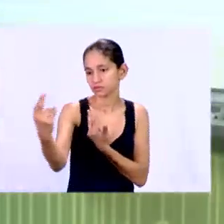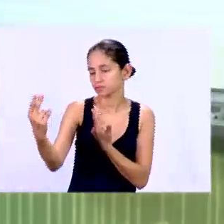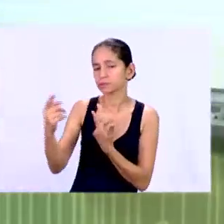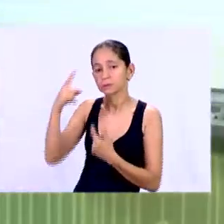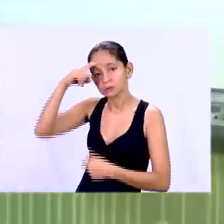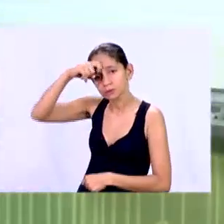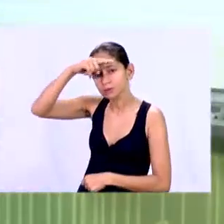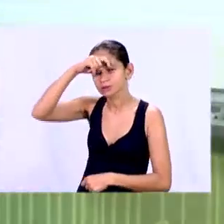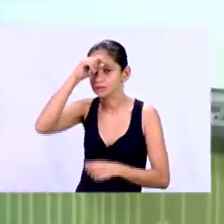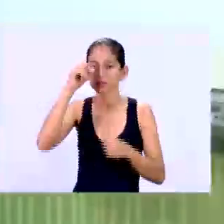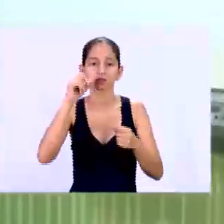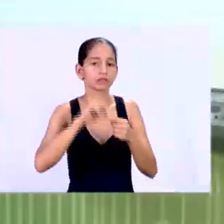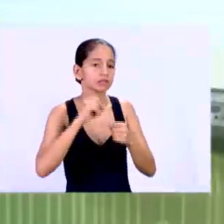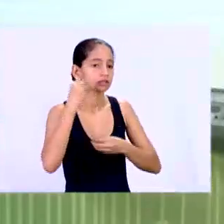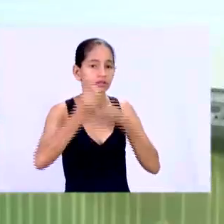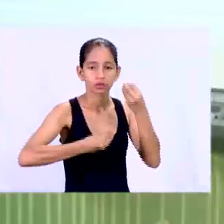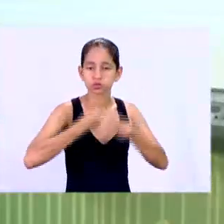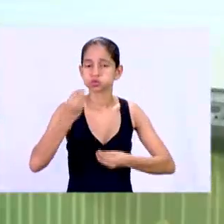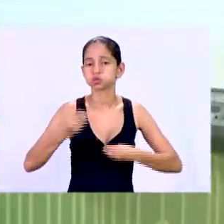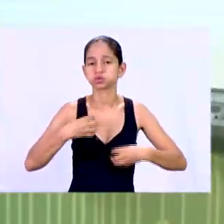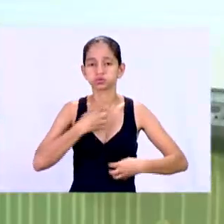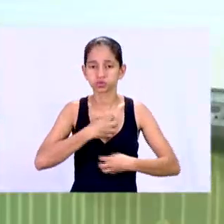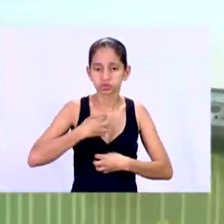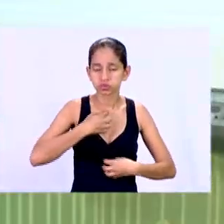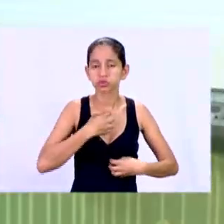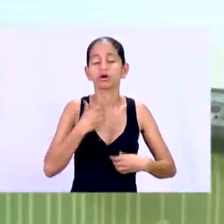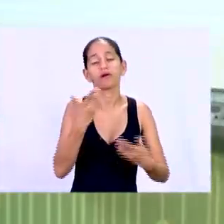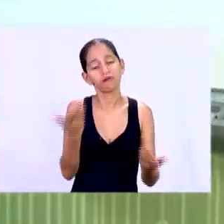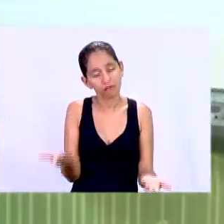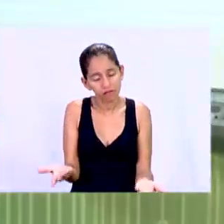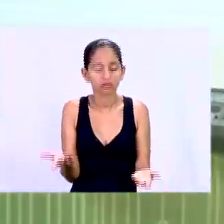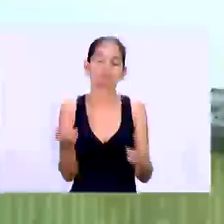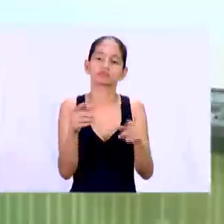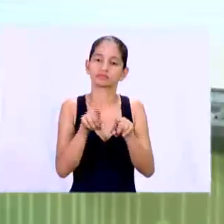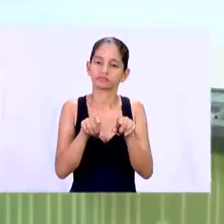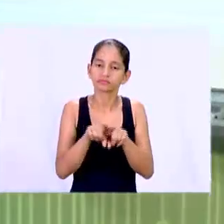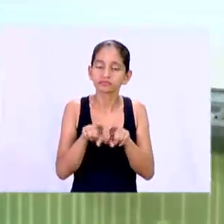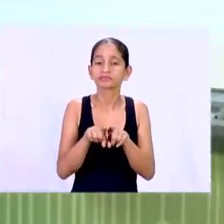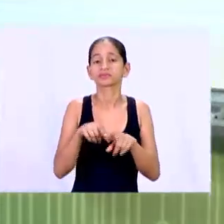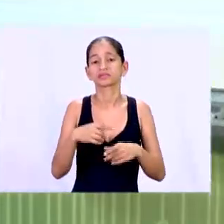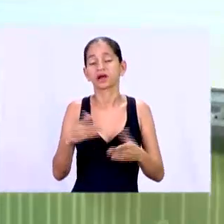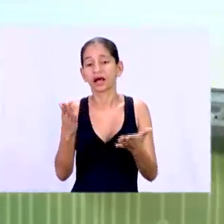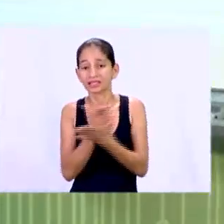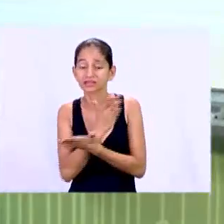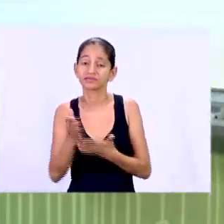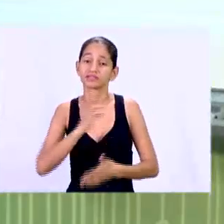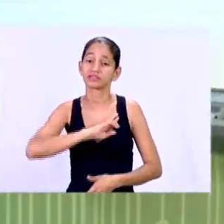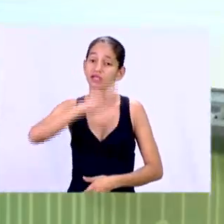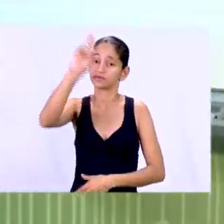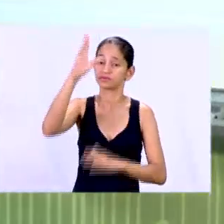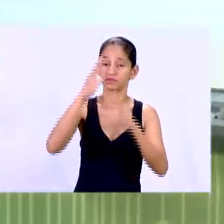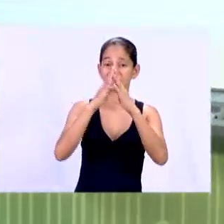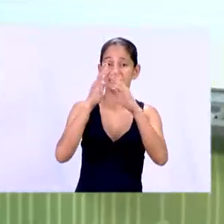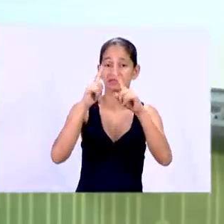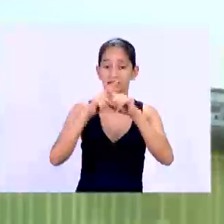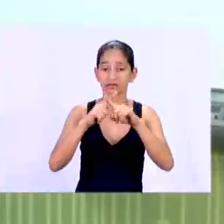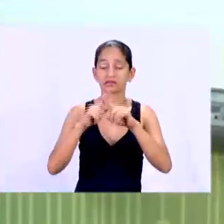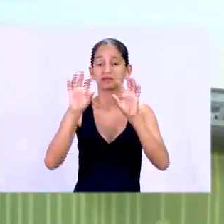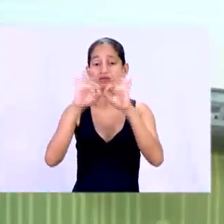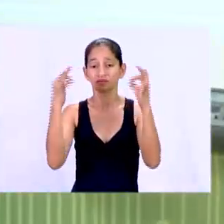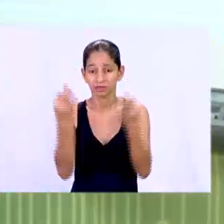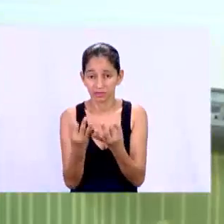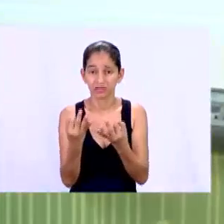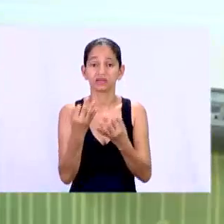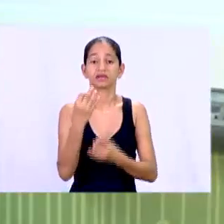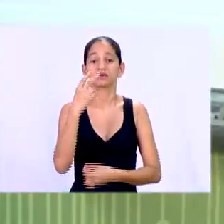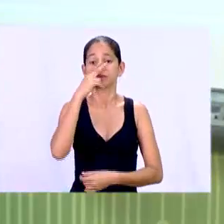saber o que fazer, como lidar com essa situação, porque aí envolve, às vezes, questões religiosas, questões familiares,